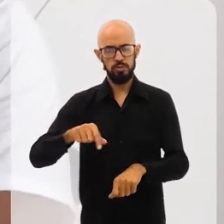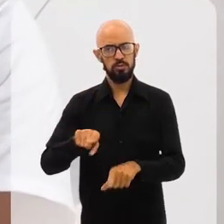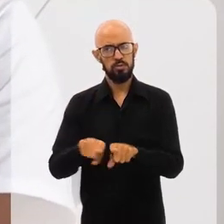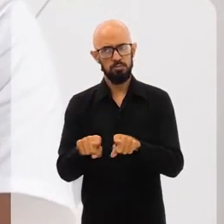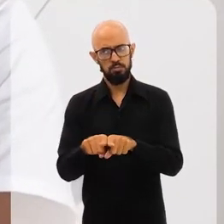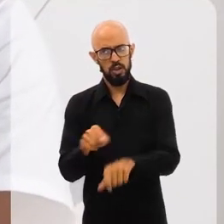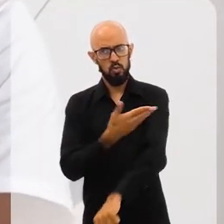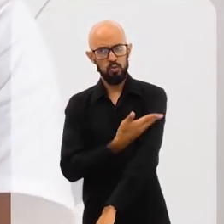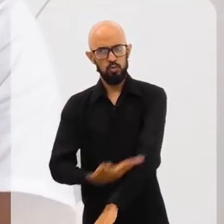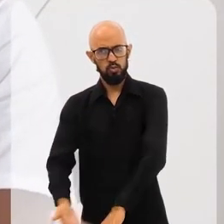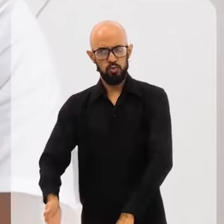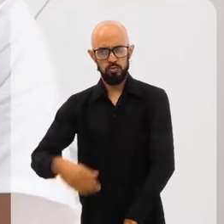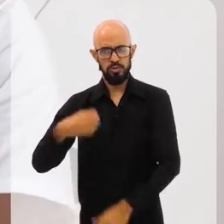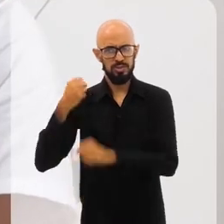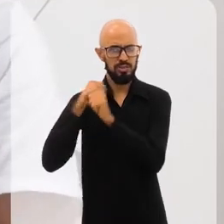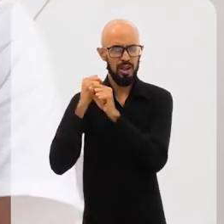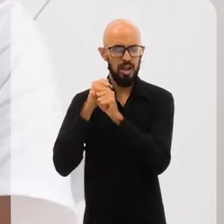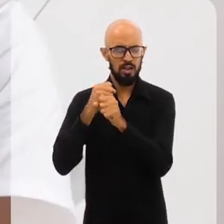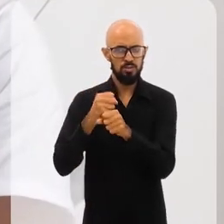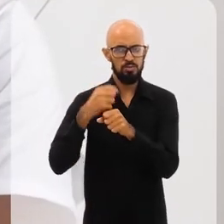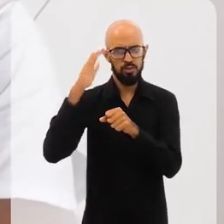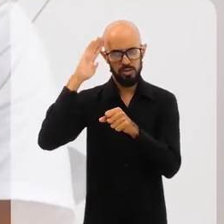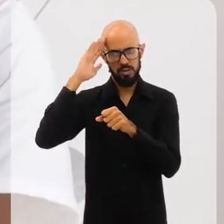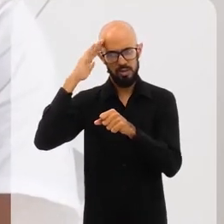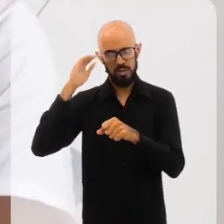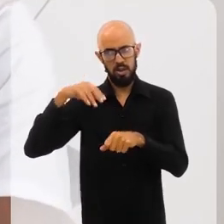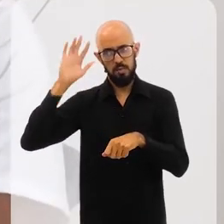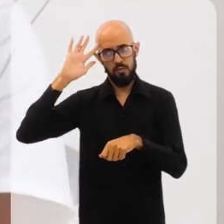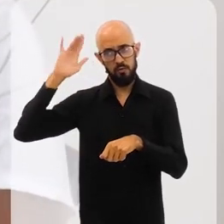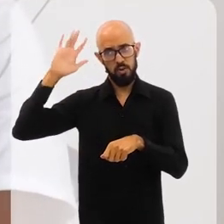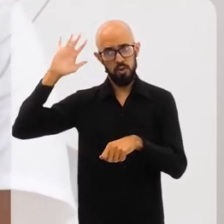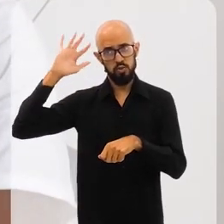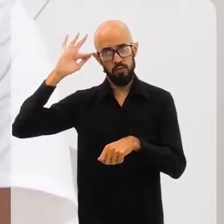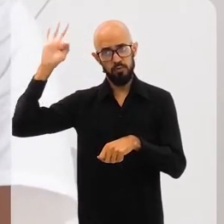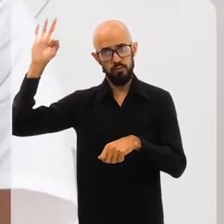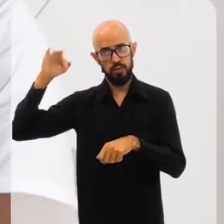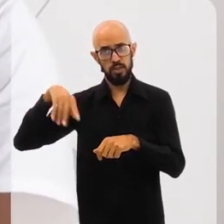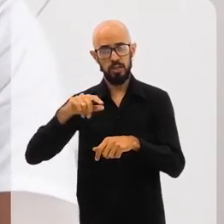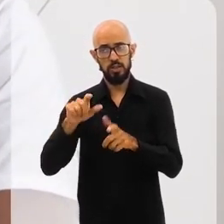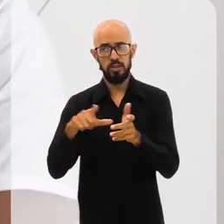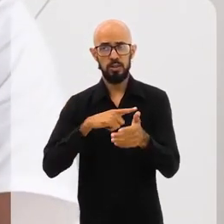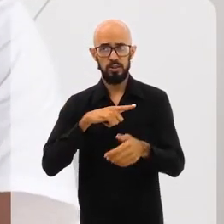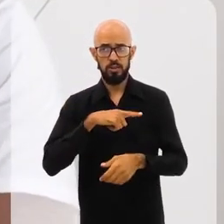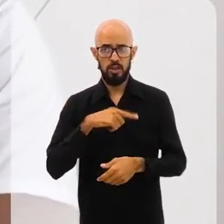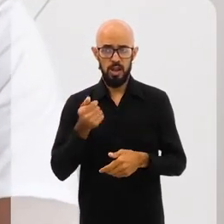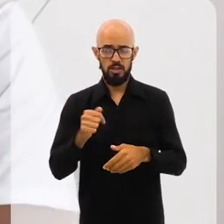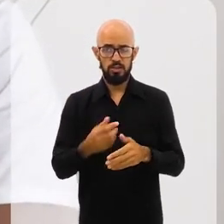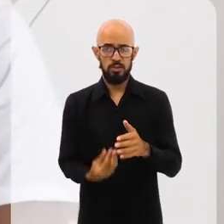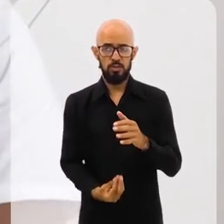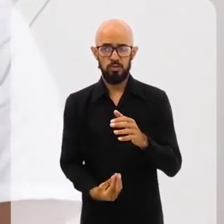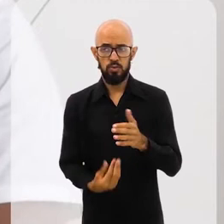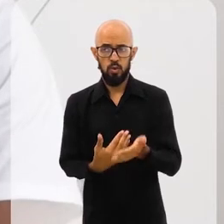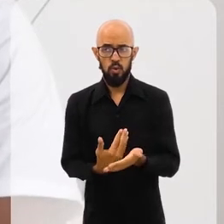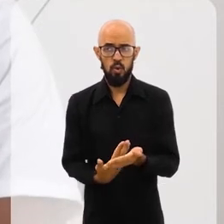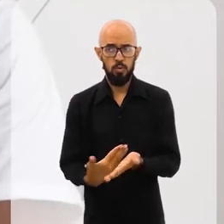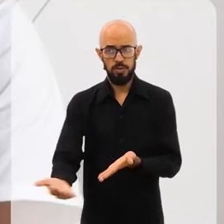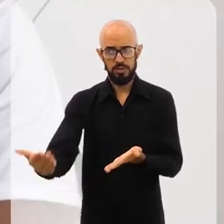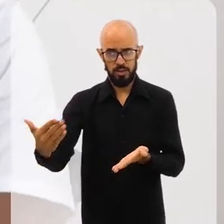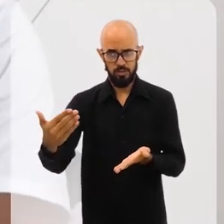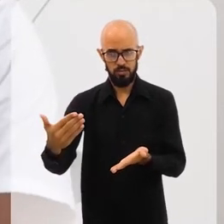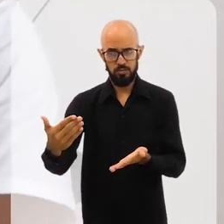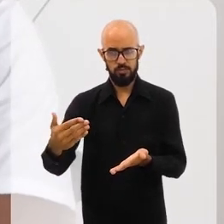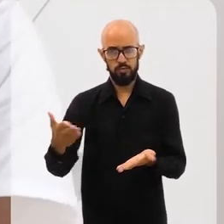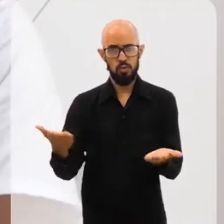mesmo costumes, culturas, muitos anos, para compreender uma filosofia que está sendo, né, implantada ainda, né? Ainda tem